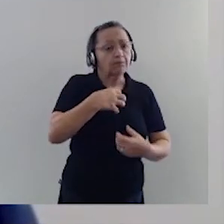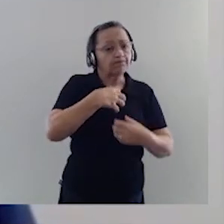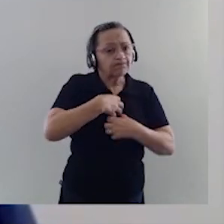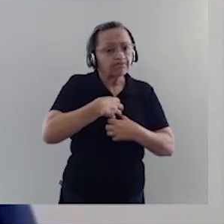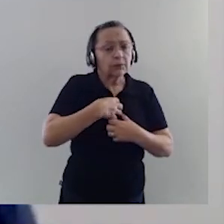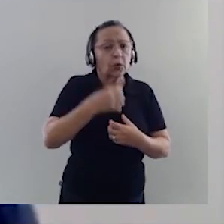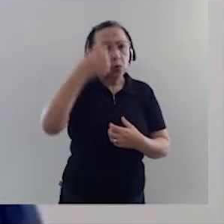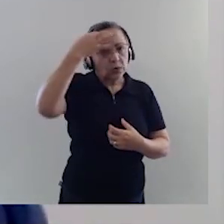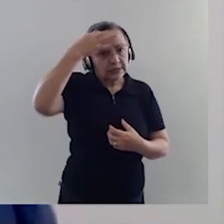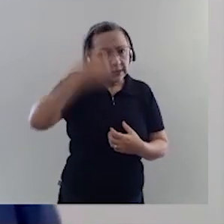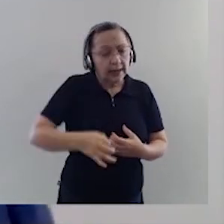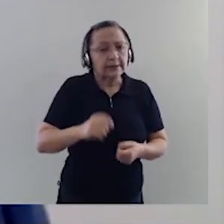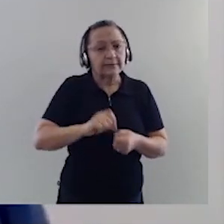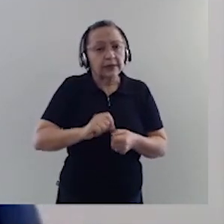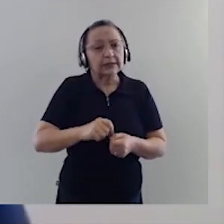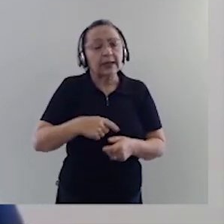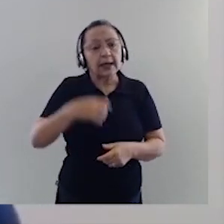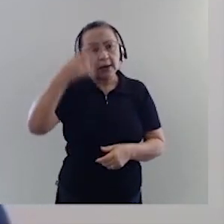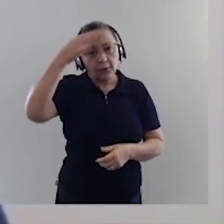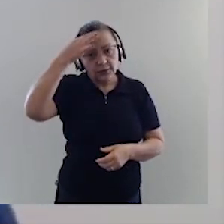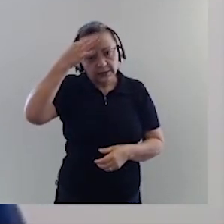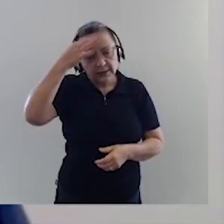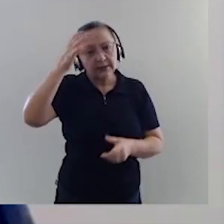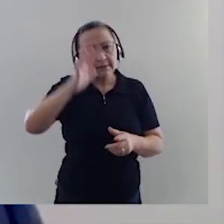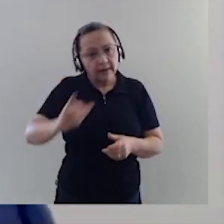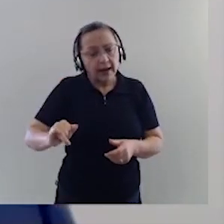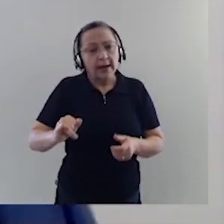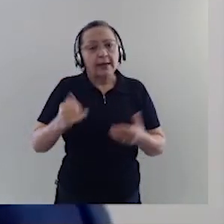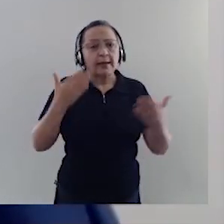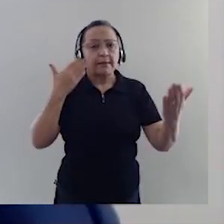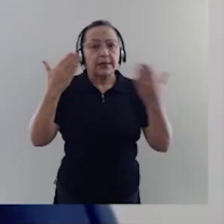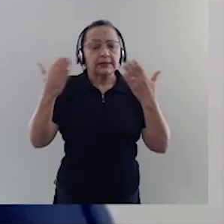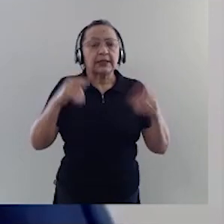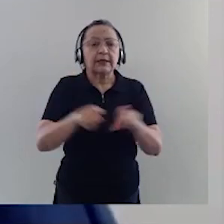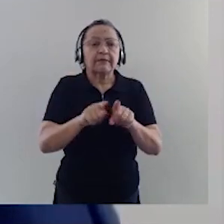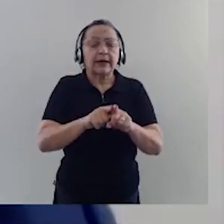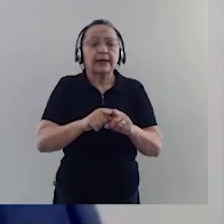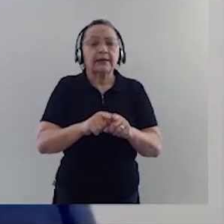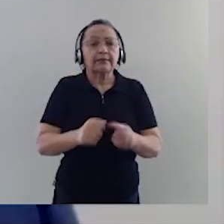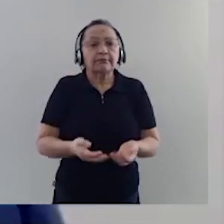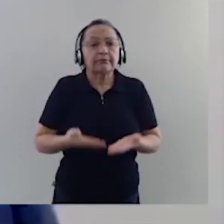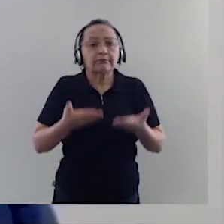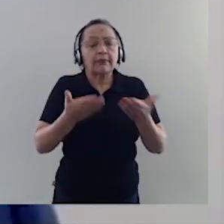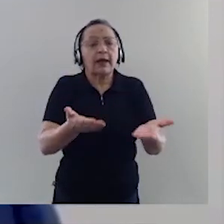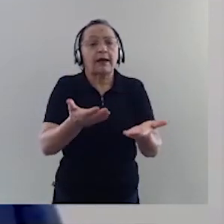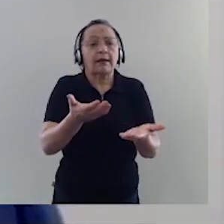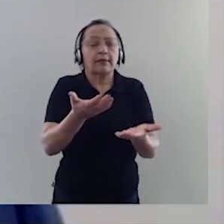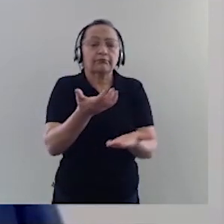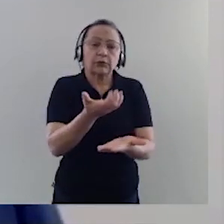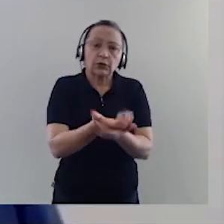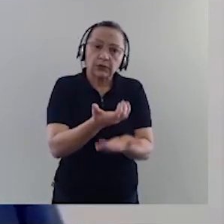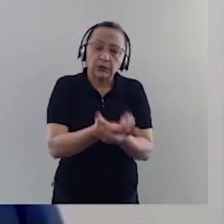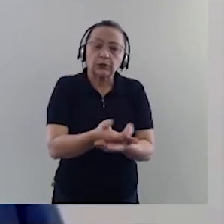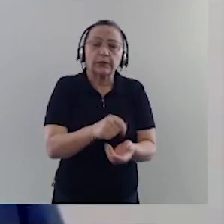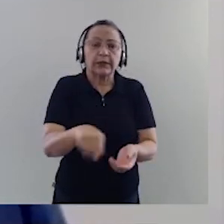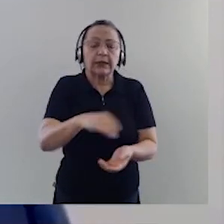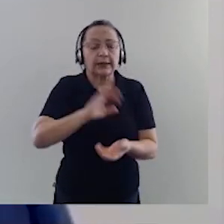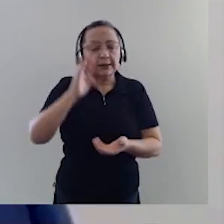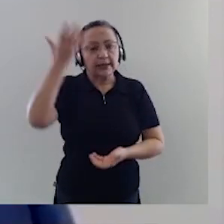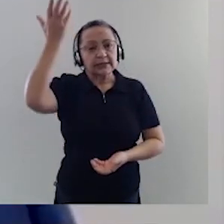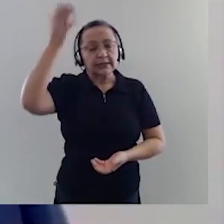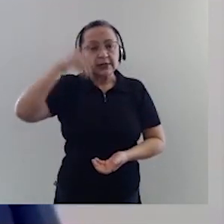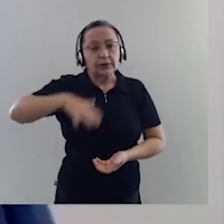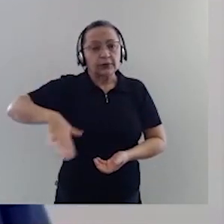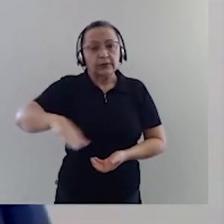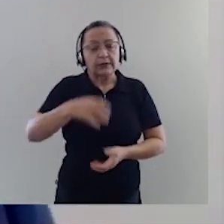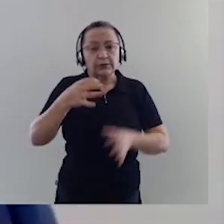a objetiva, que vai balizar as decisões judiciais para a tomada de decisões